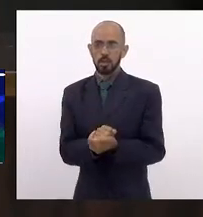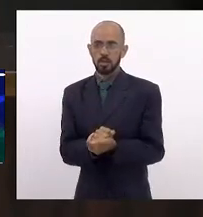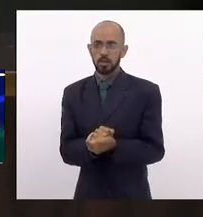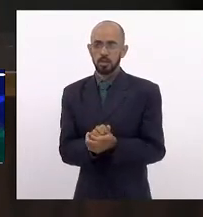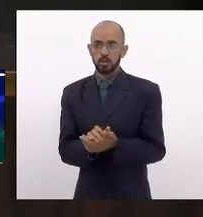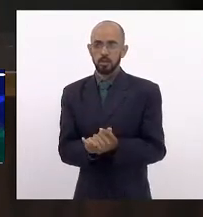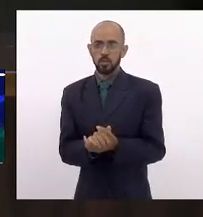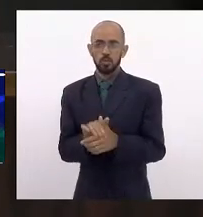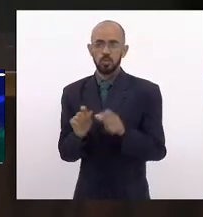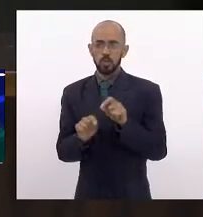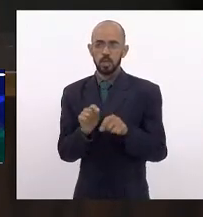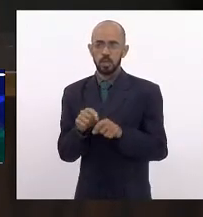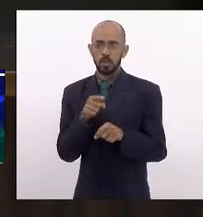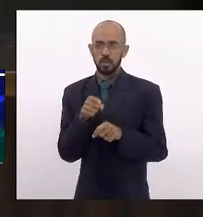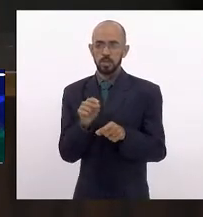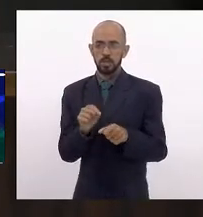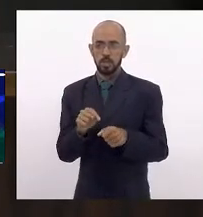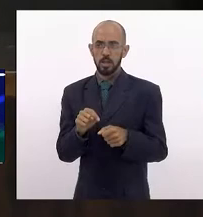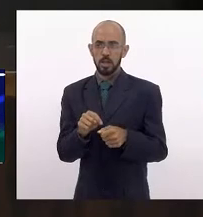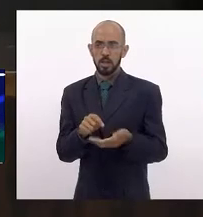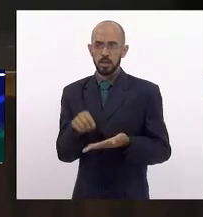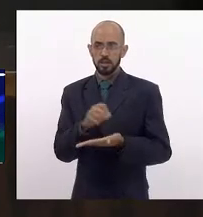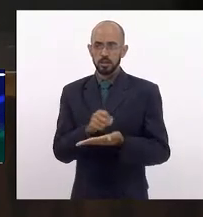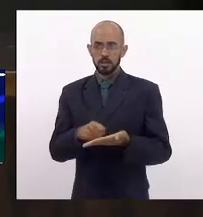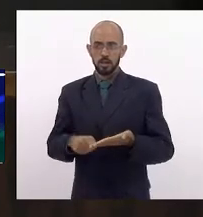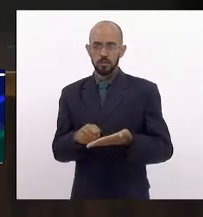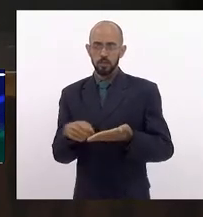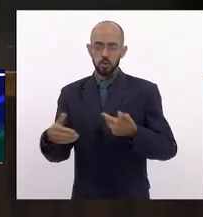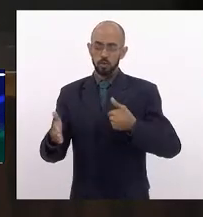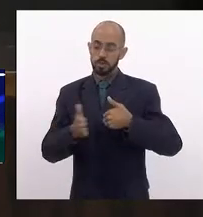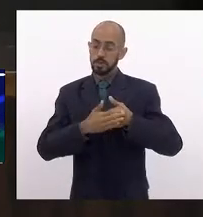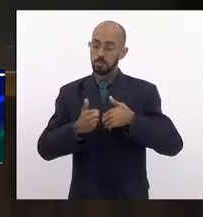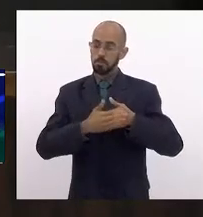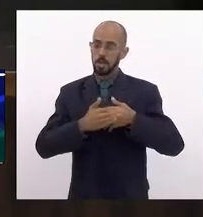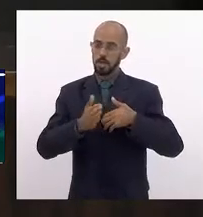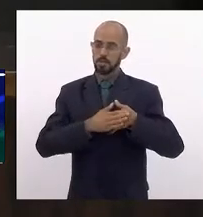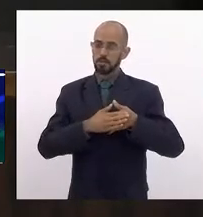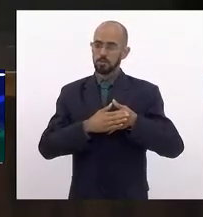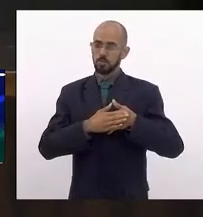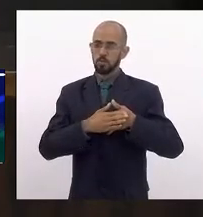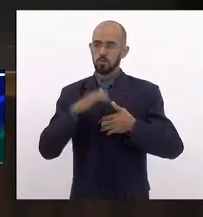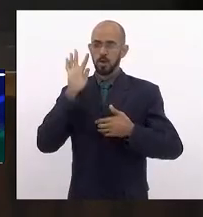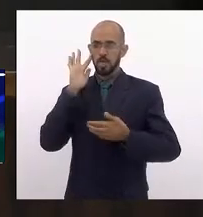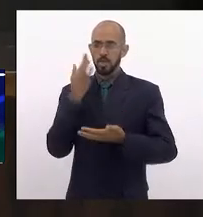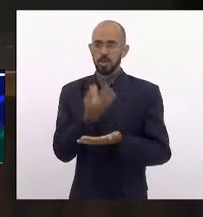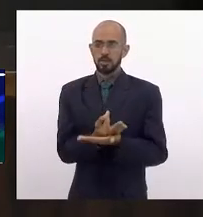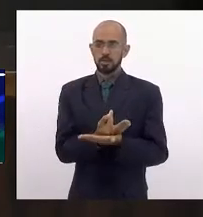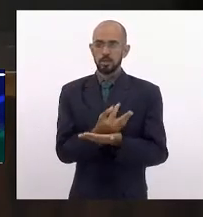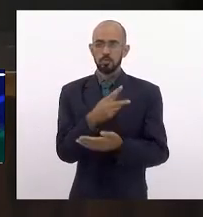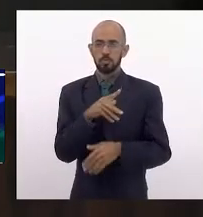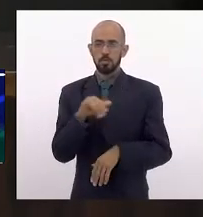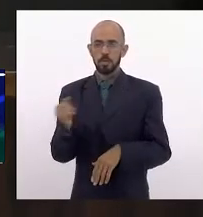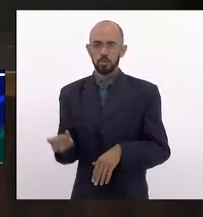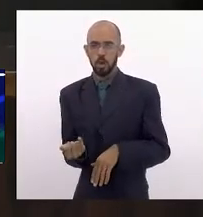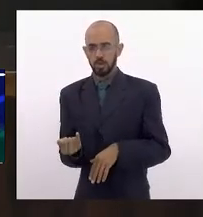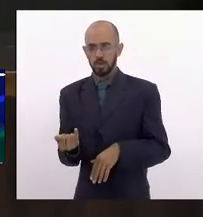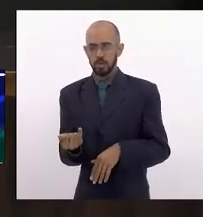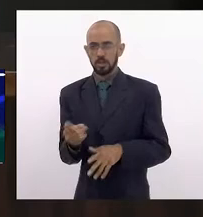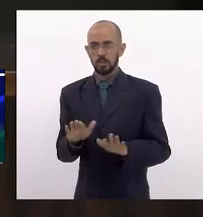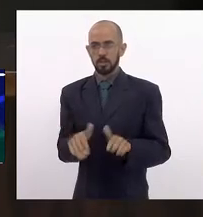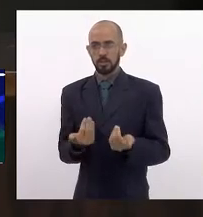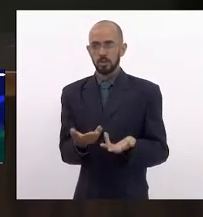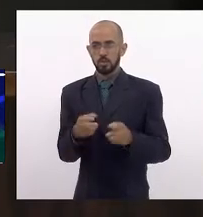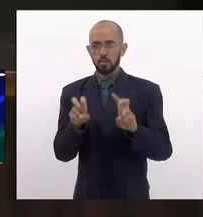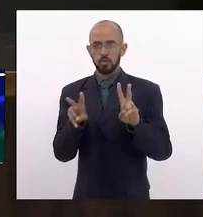o despachou do próprio punho restabelecendo uma uma uma pessoa jurídica então em